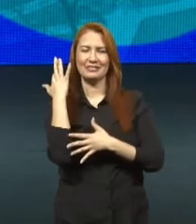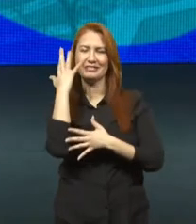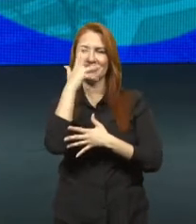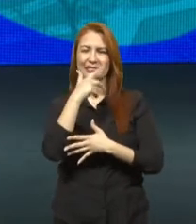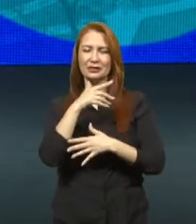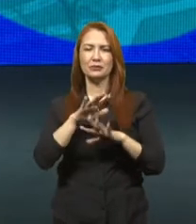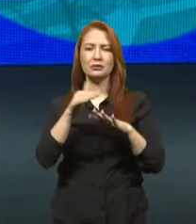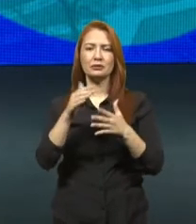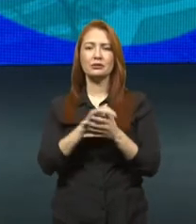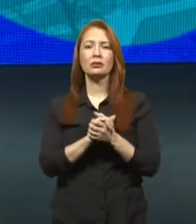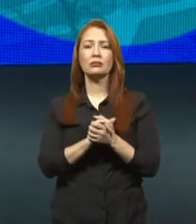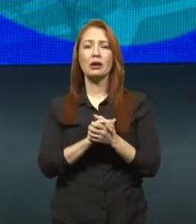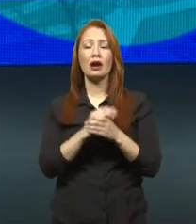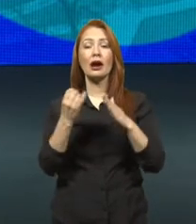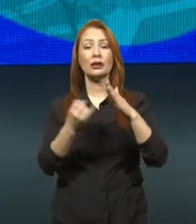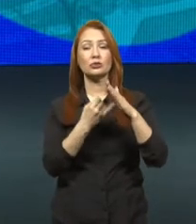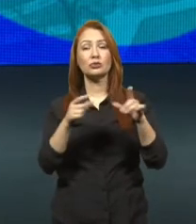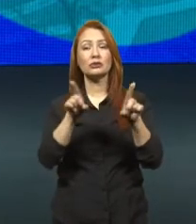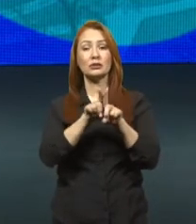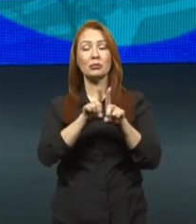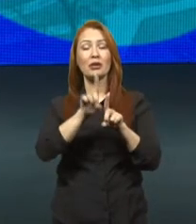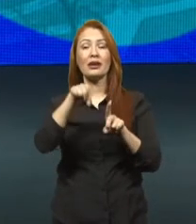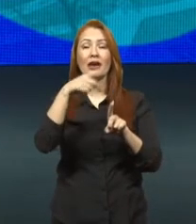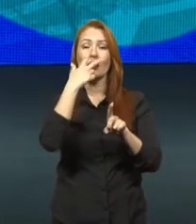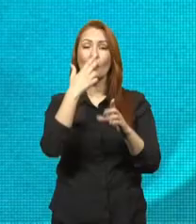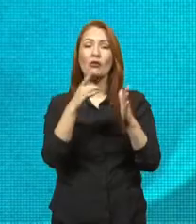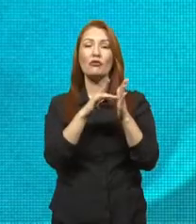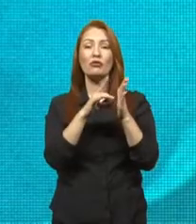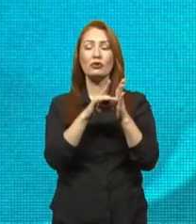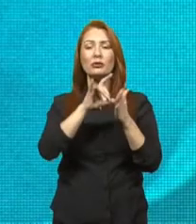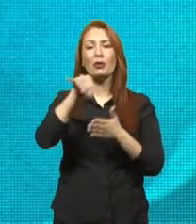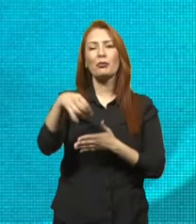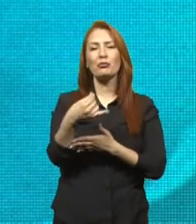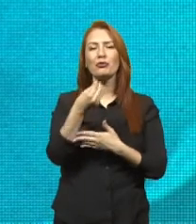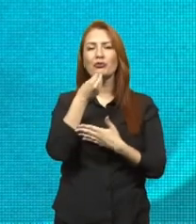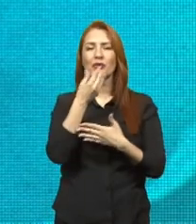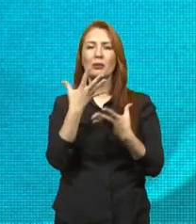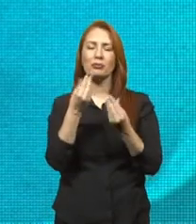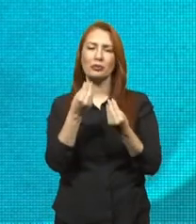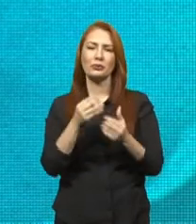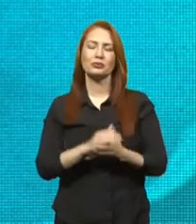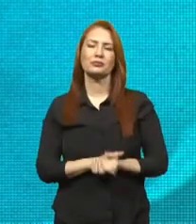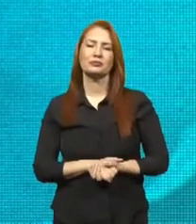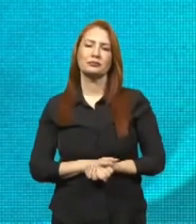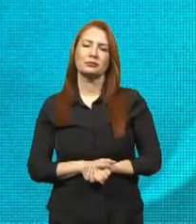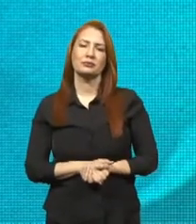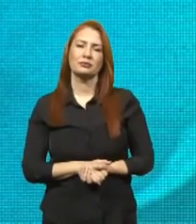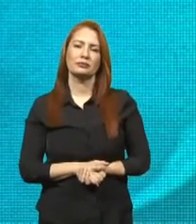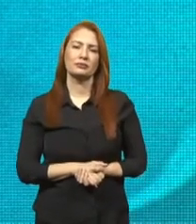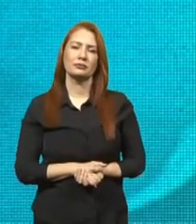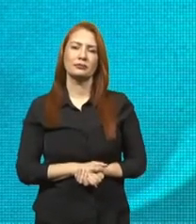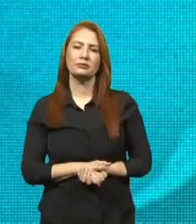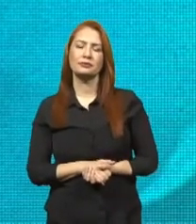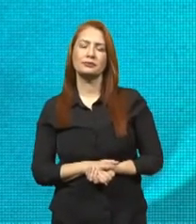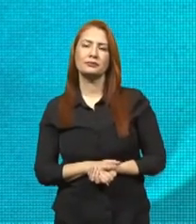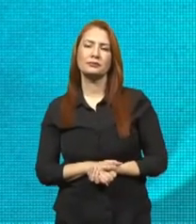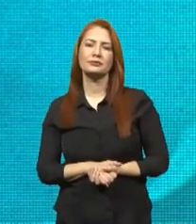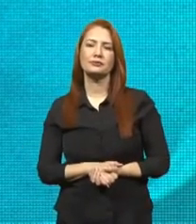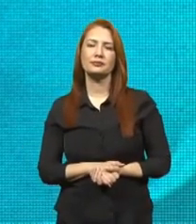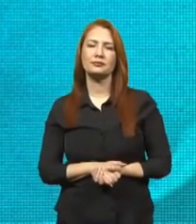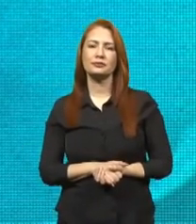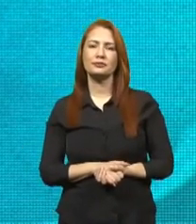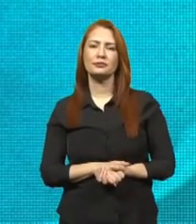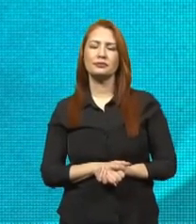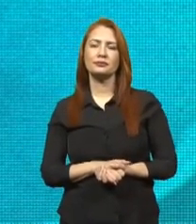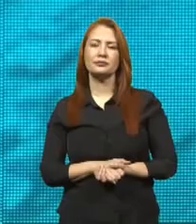vidro que já foi utilizado, né? Mas aí é reciclagem, porque eu tenho um processo de transformação. Entendi. Saquei. Sim, o reuso é a mesma coisa, né? Não mudou